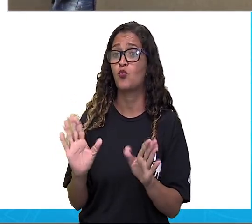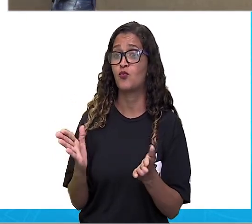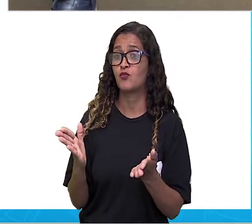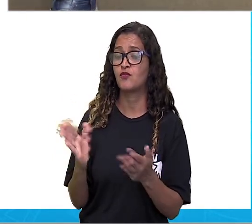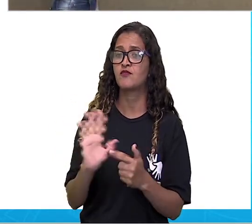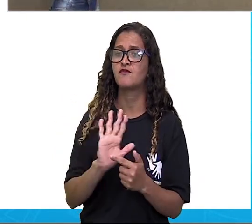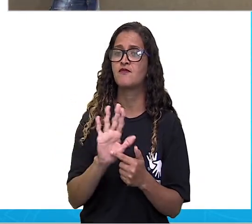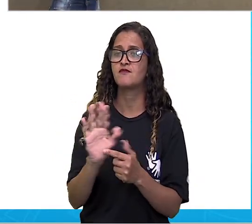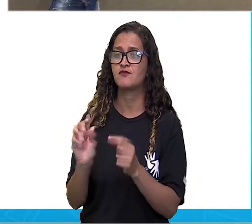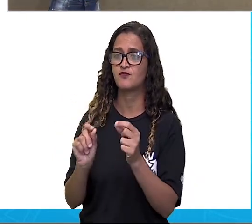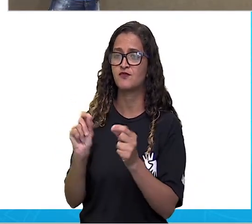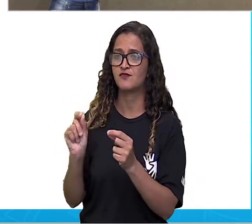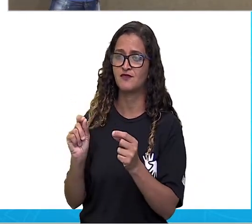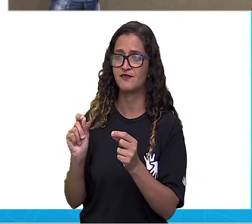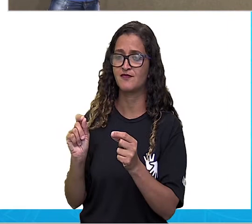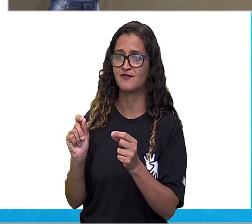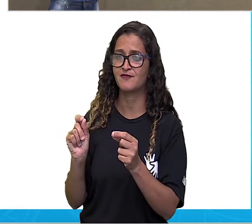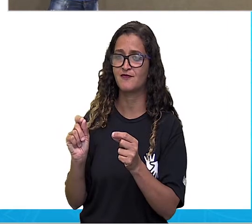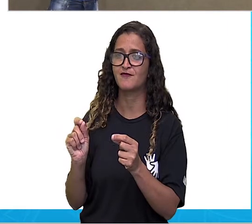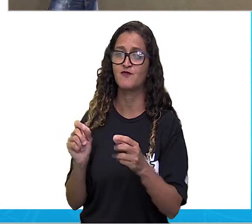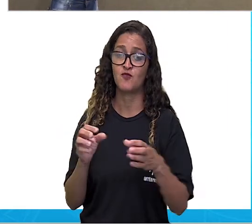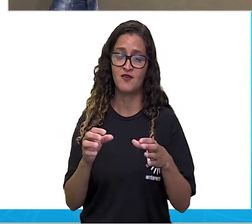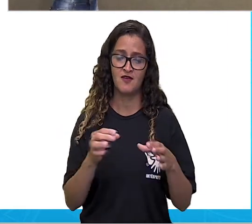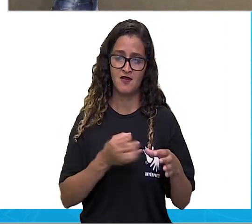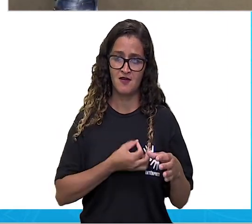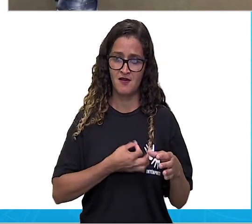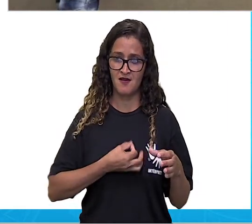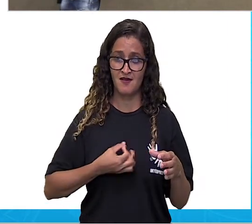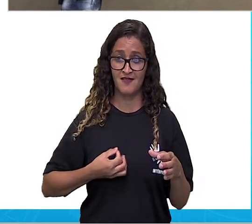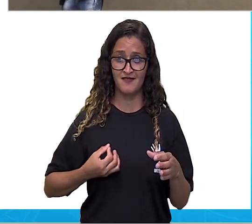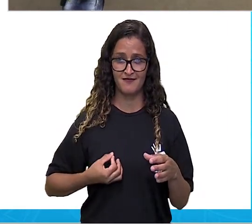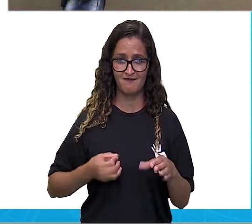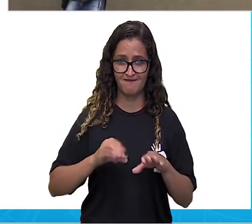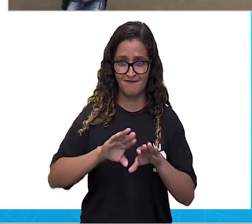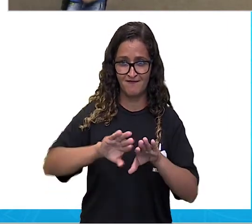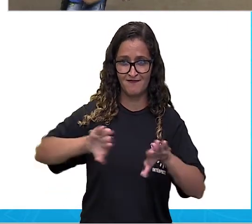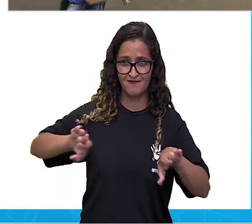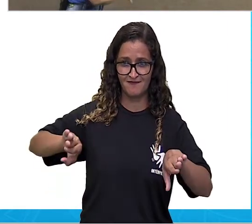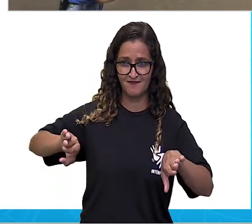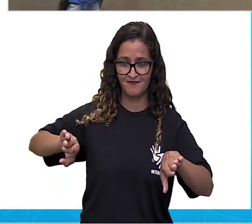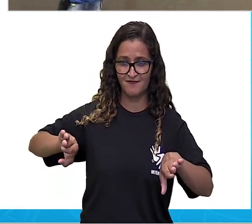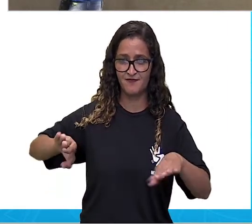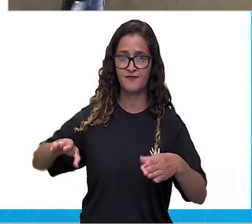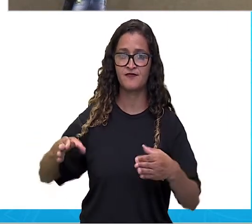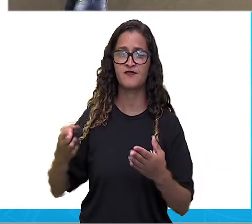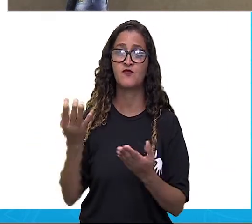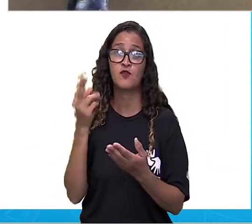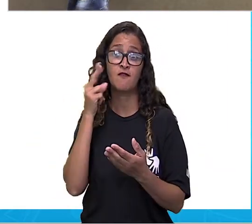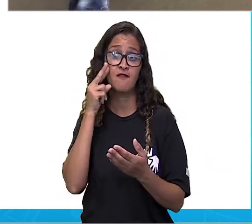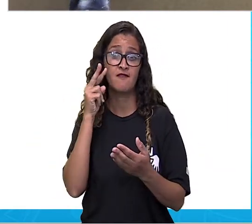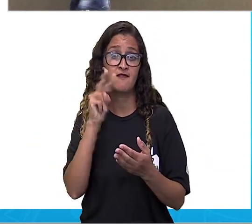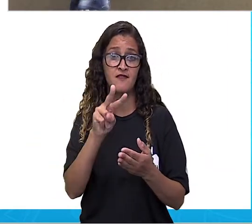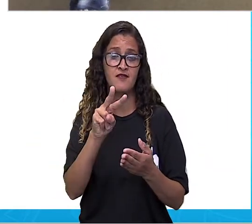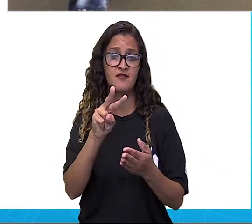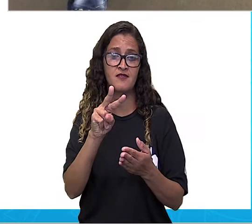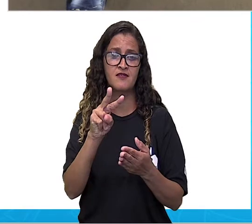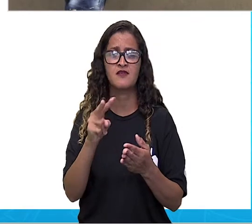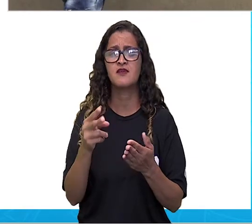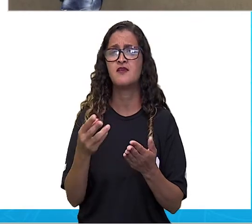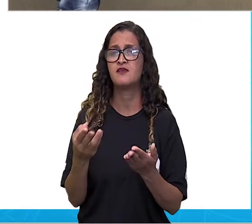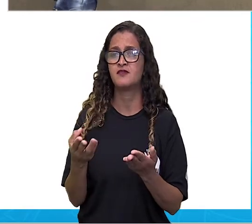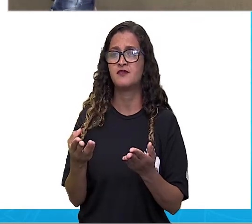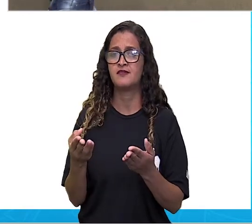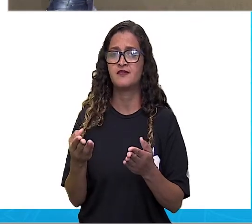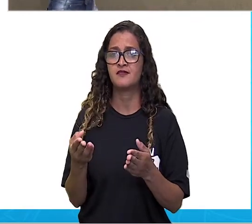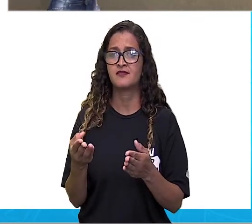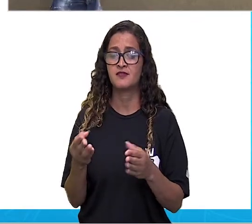Agora nós vamos separar os botões. Então, nós vimos que os botões aqui